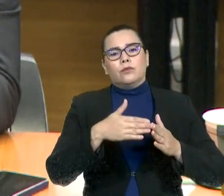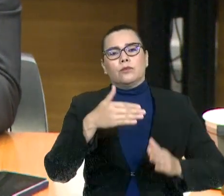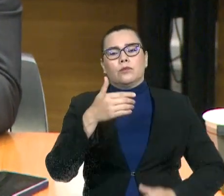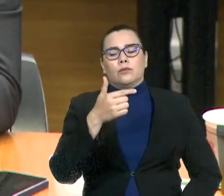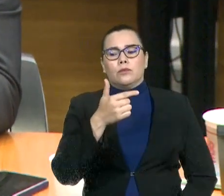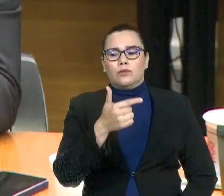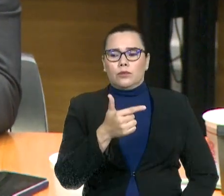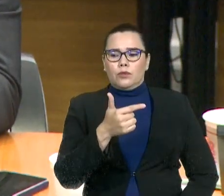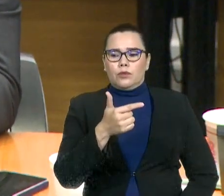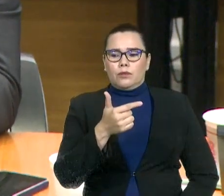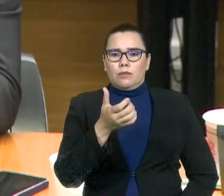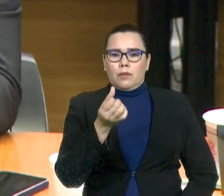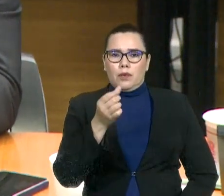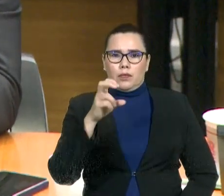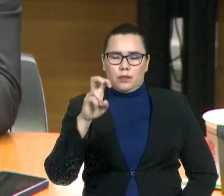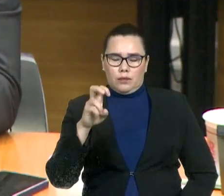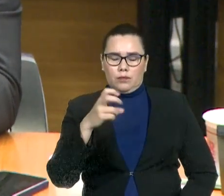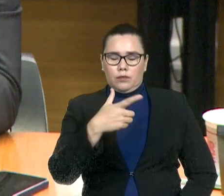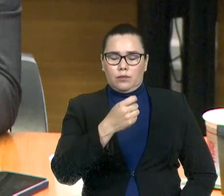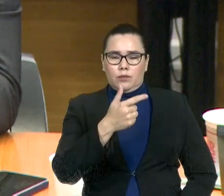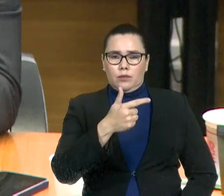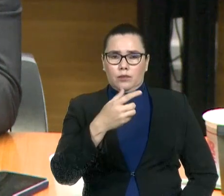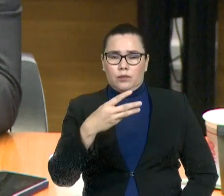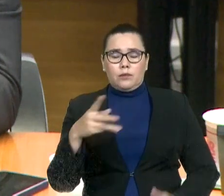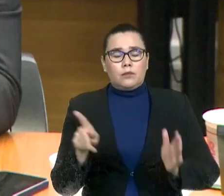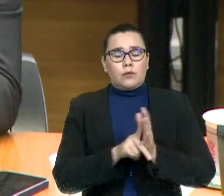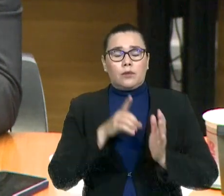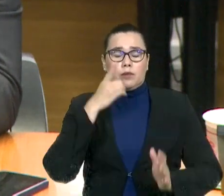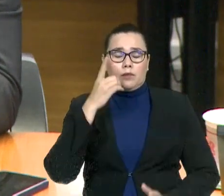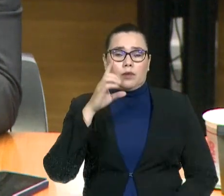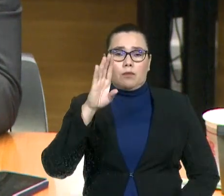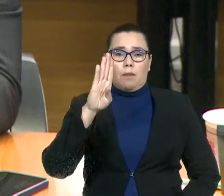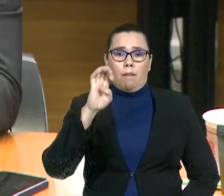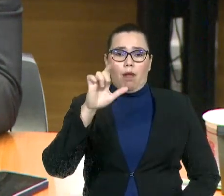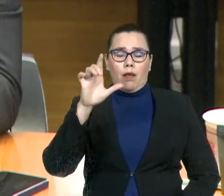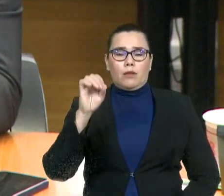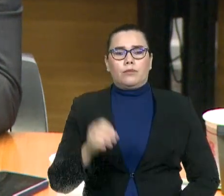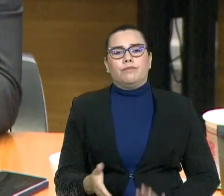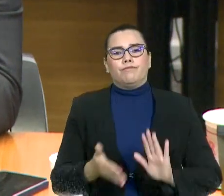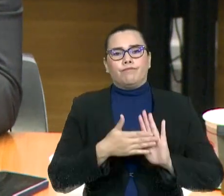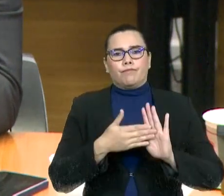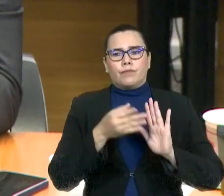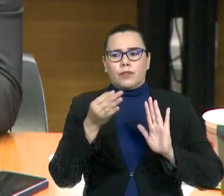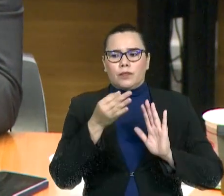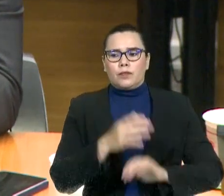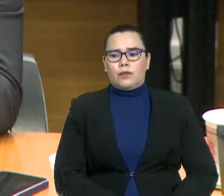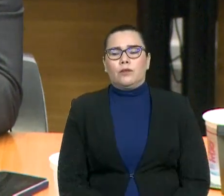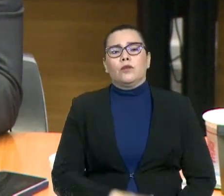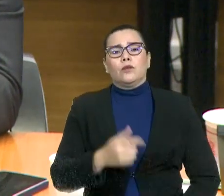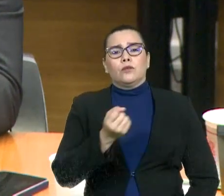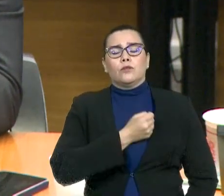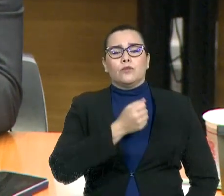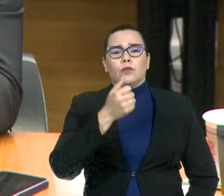número 265/2023, de autoria do deputado Leandro Belo. Indicações. Número